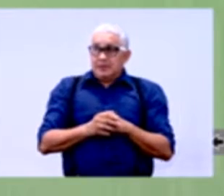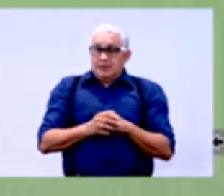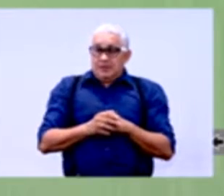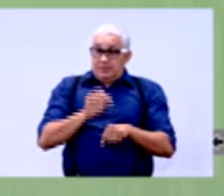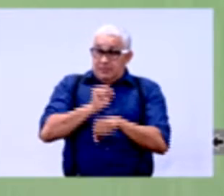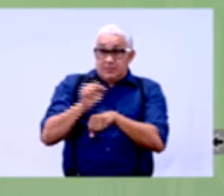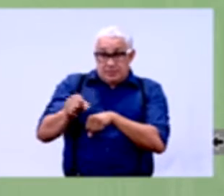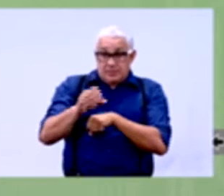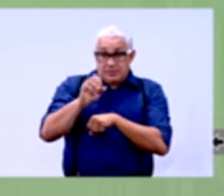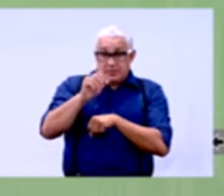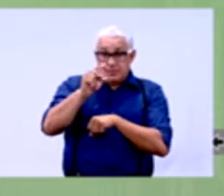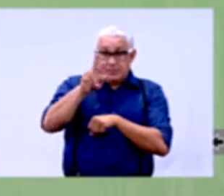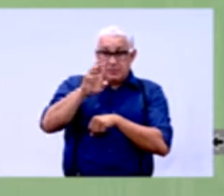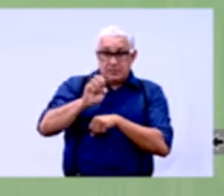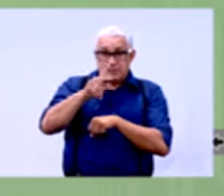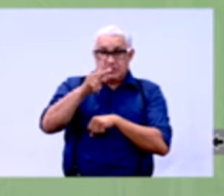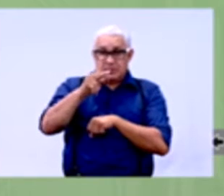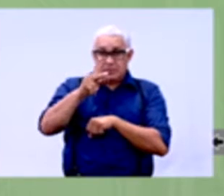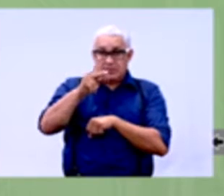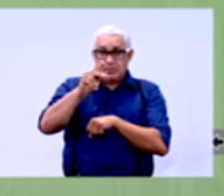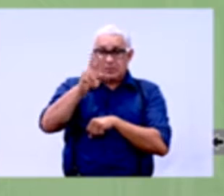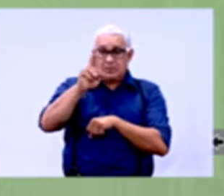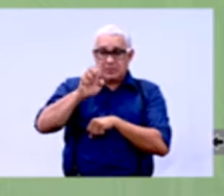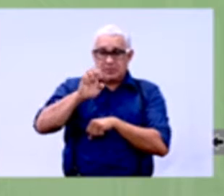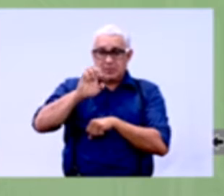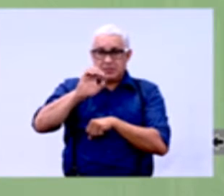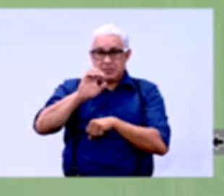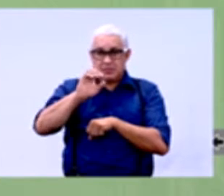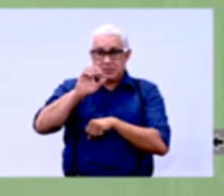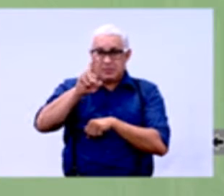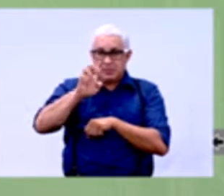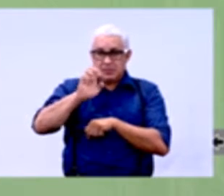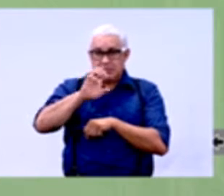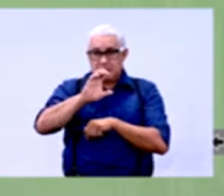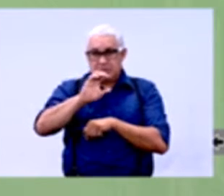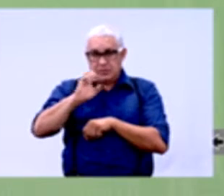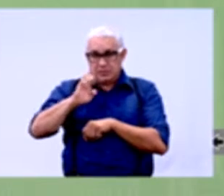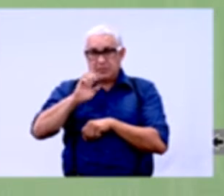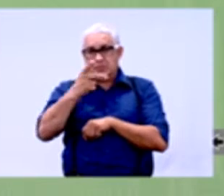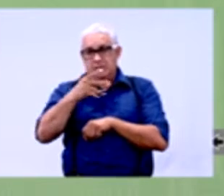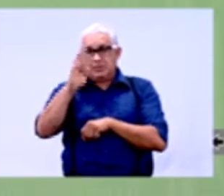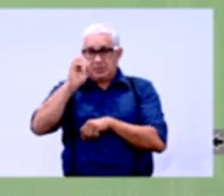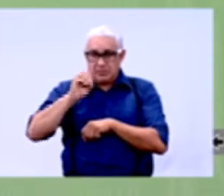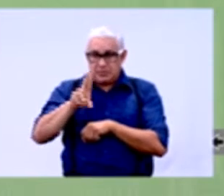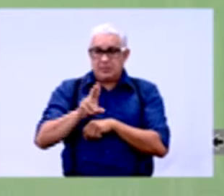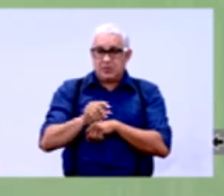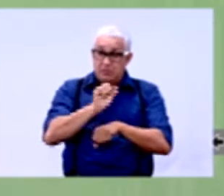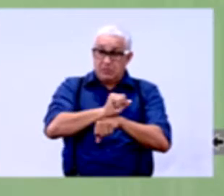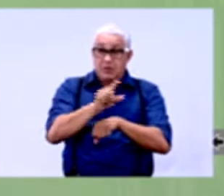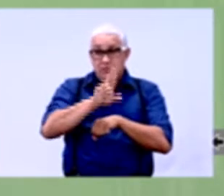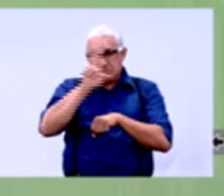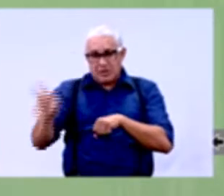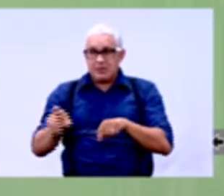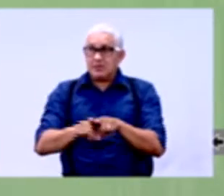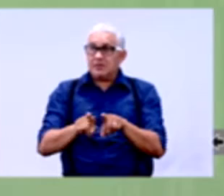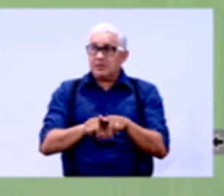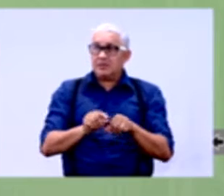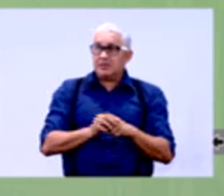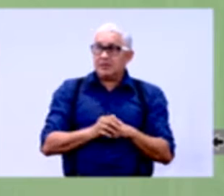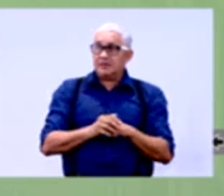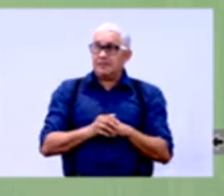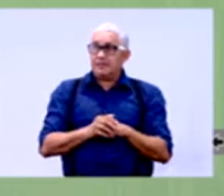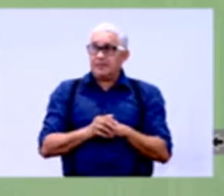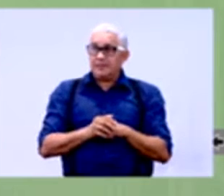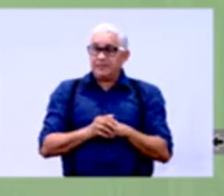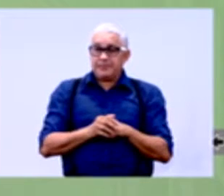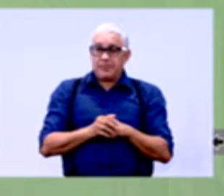Então, na forma convencional, a mais utilizada é justamente a chamada de operação procedimento no receptor.